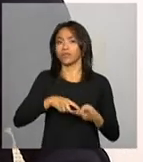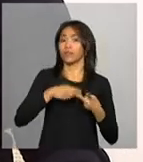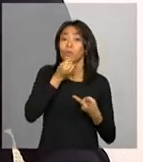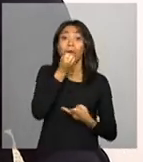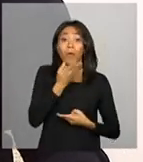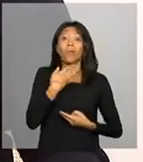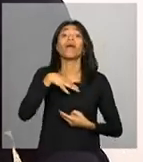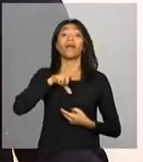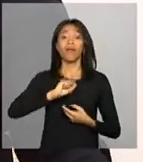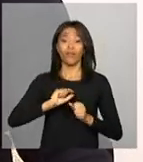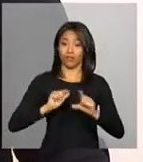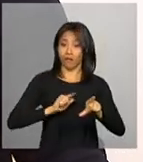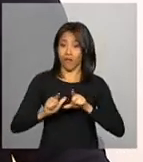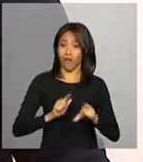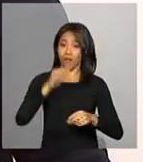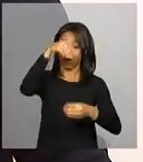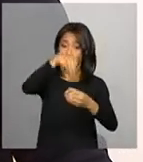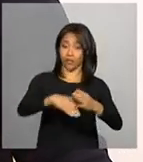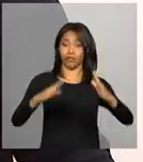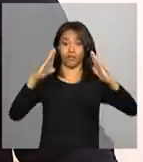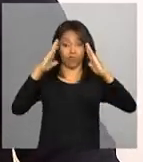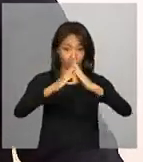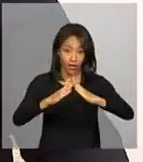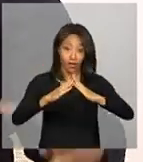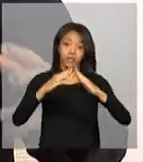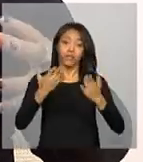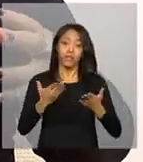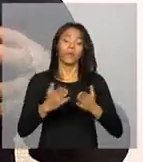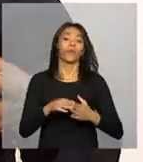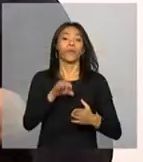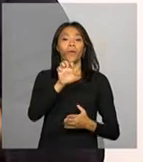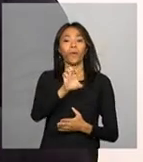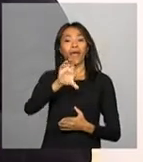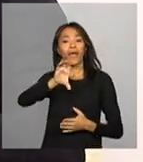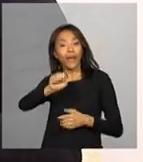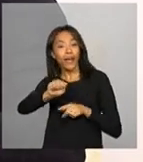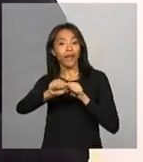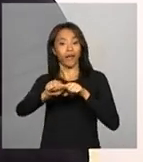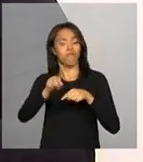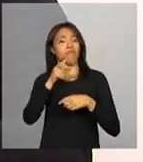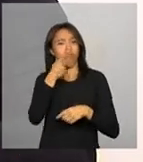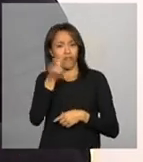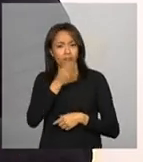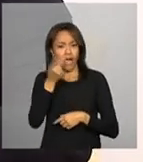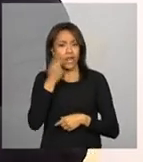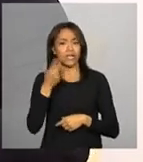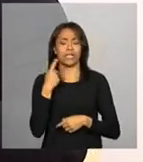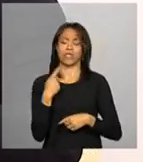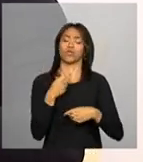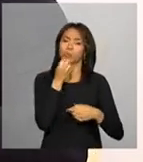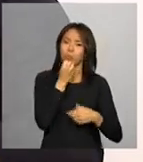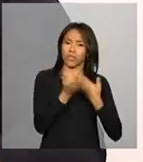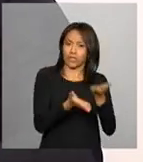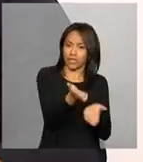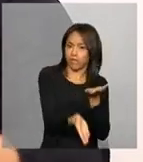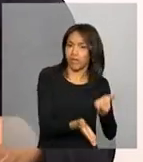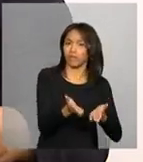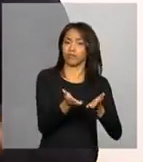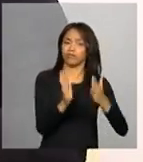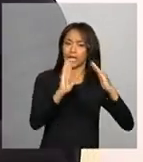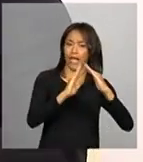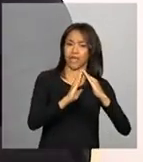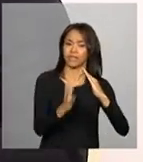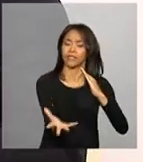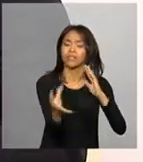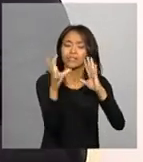é o o eca diz que tem que morar em serviço de acolhimento essas crianças têm que ficar em serviço de acolhimento